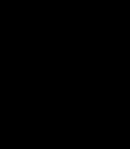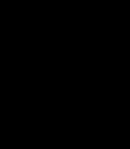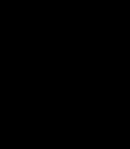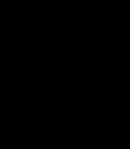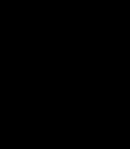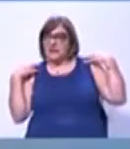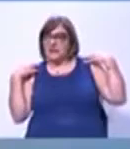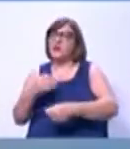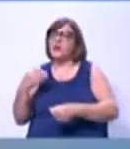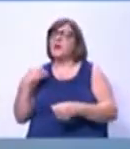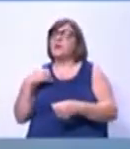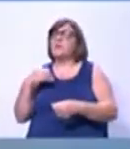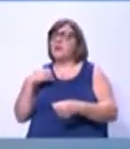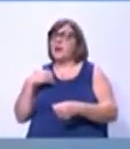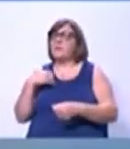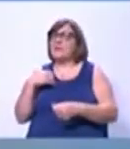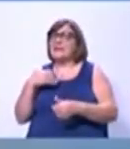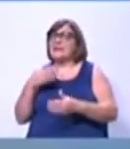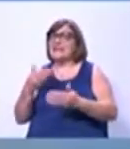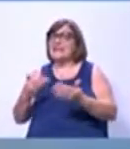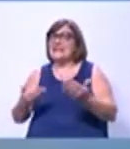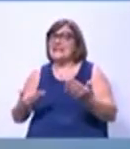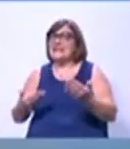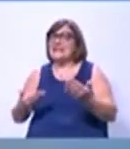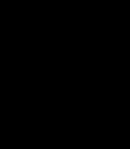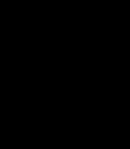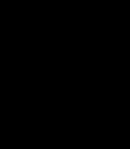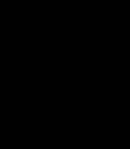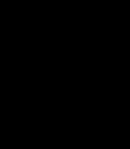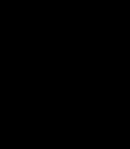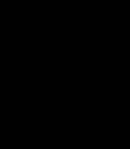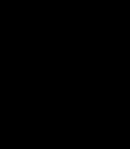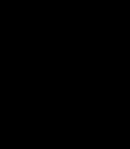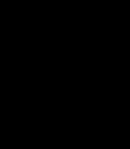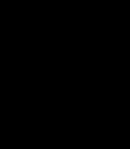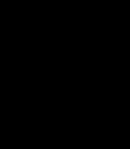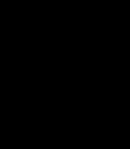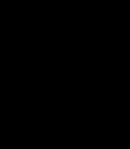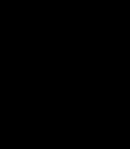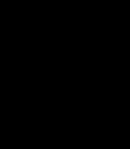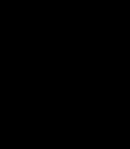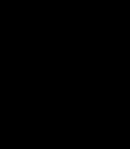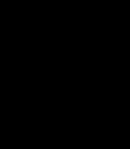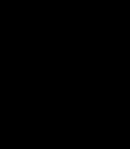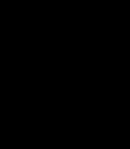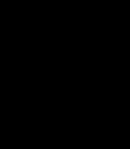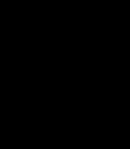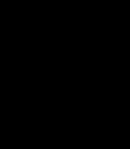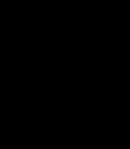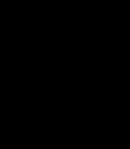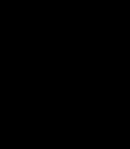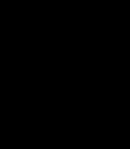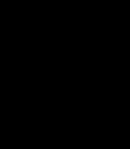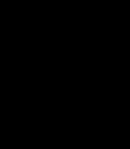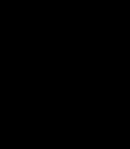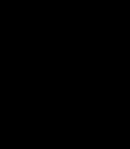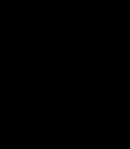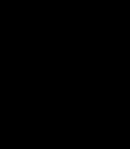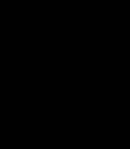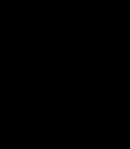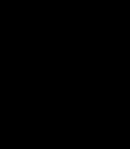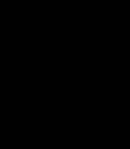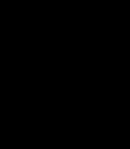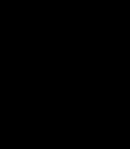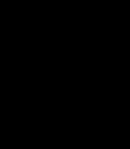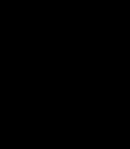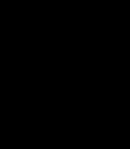noite, mesmo os sacos, eu sou muito resistente aos sacos, porque prendem efetivamente os movimentos do bebê. E em termos cerebrais, o que é que isso